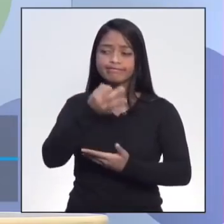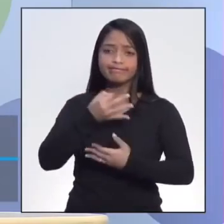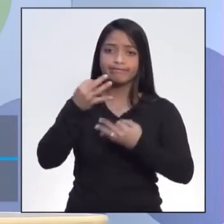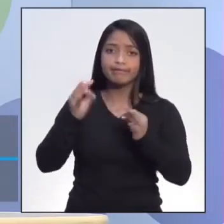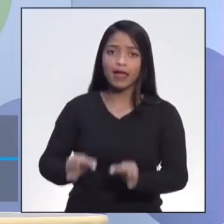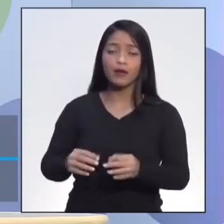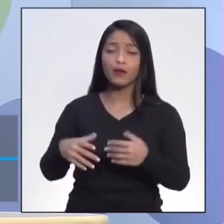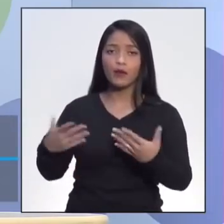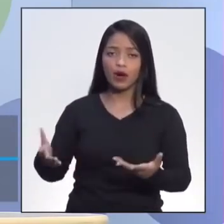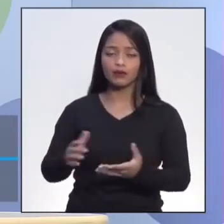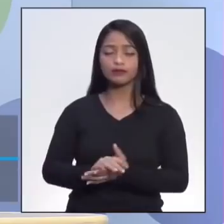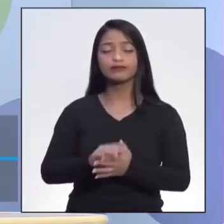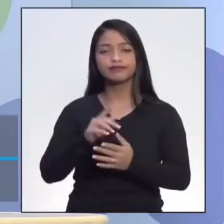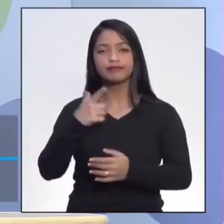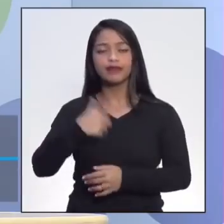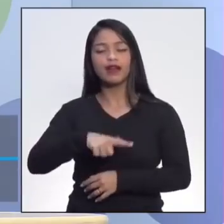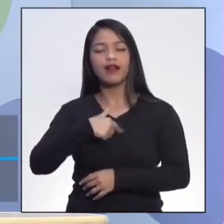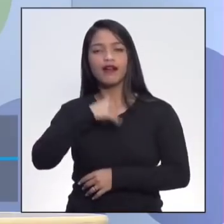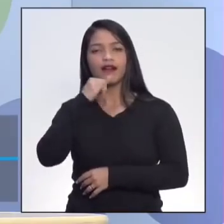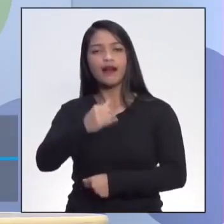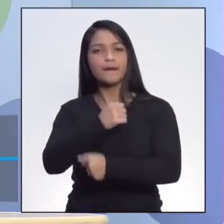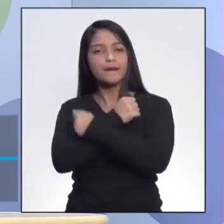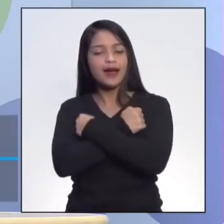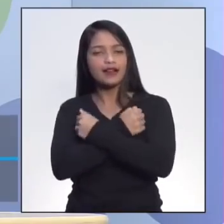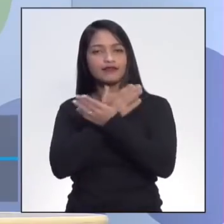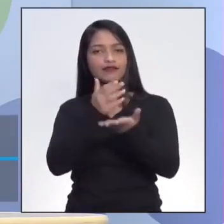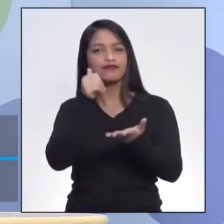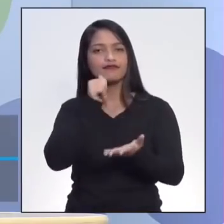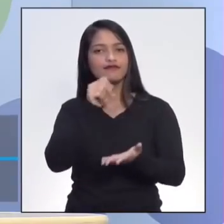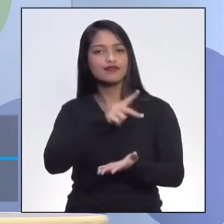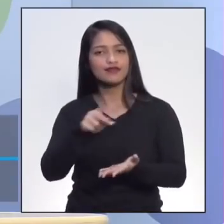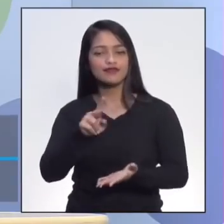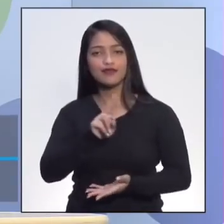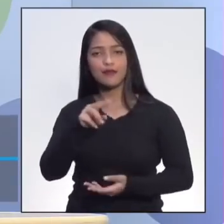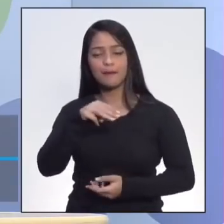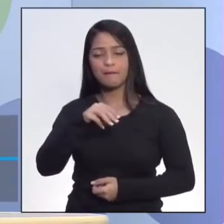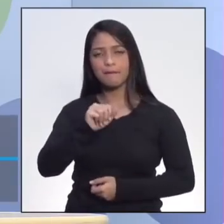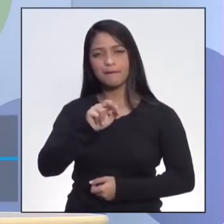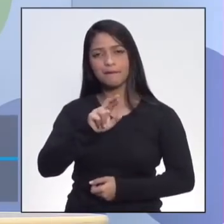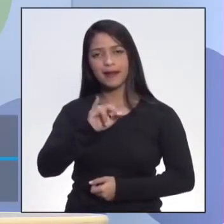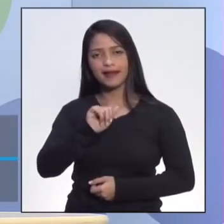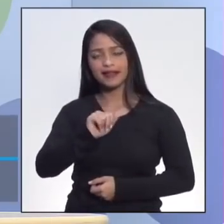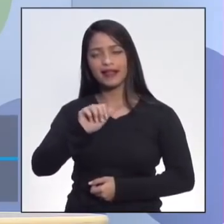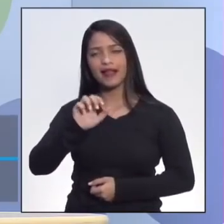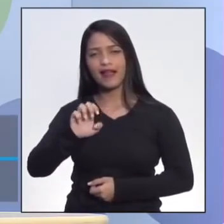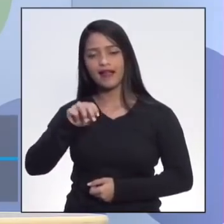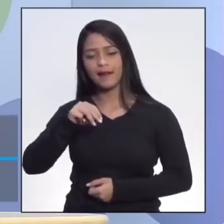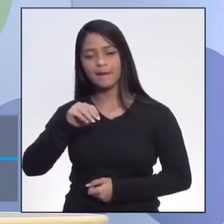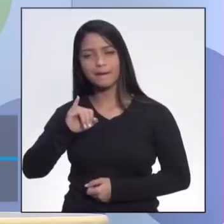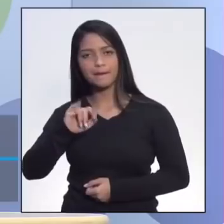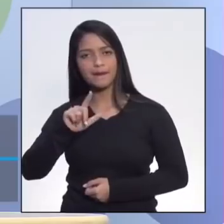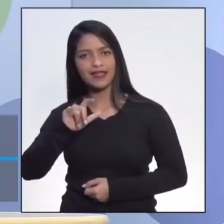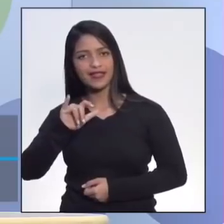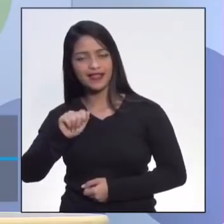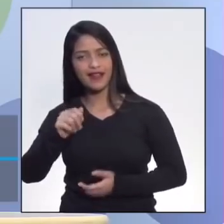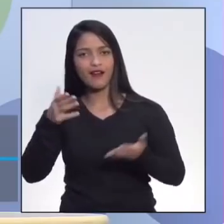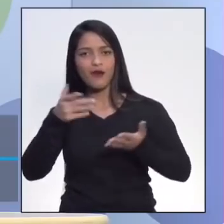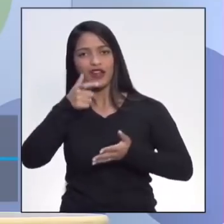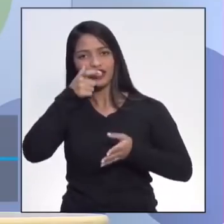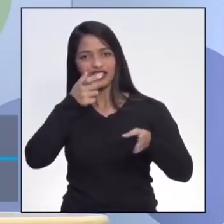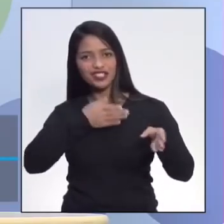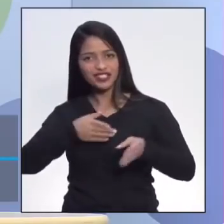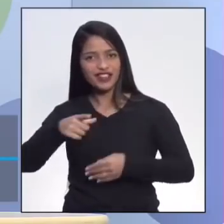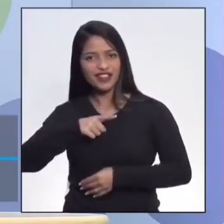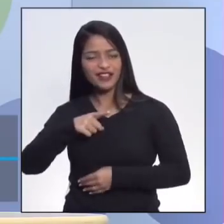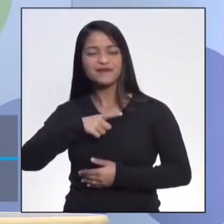aí para a professora Maria Emília, que está acompanhando. Muito obrigado, viu, professores? Agradeço muito a presença de vocês. É